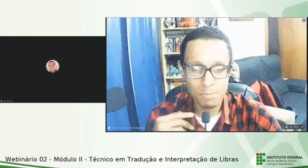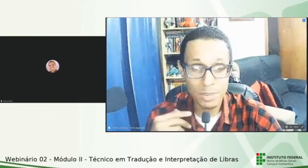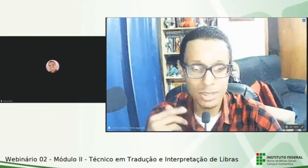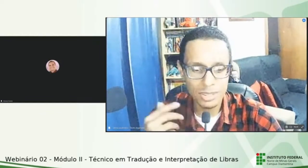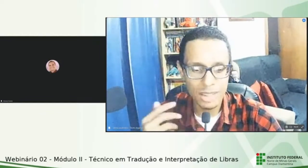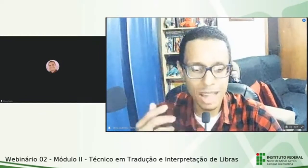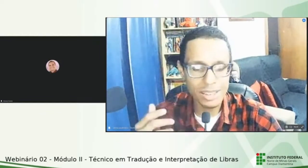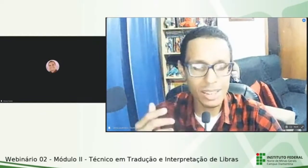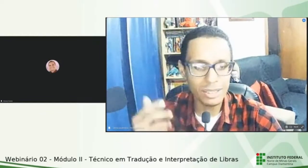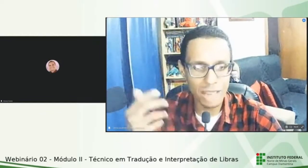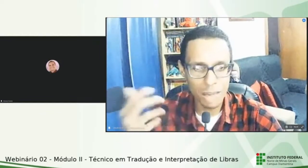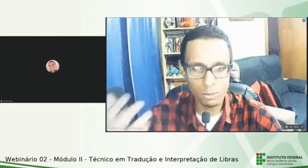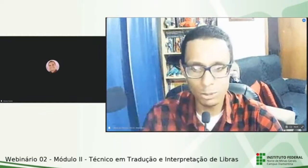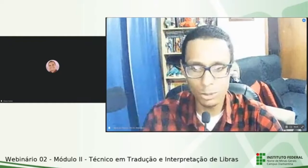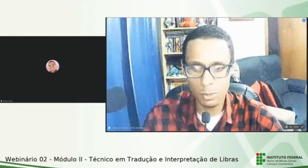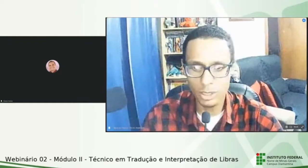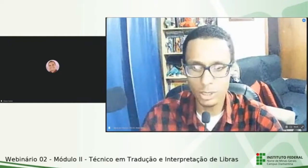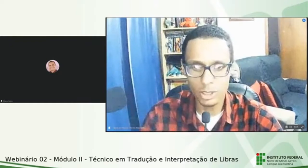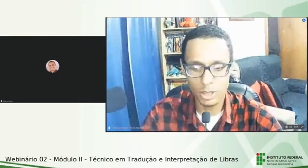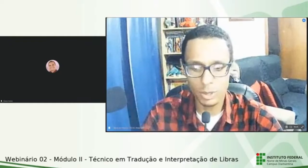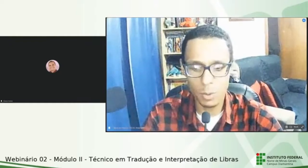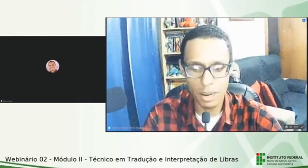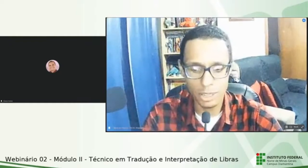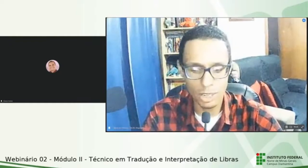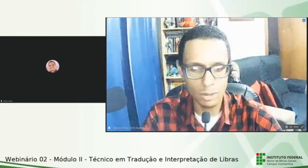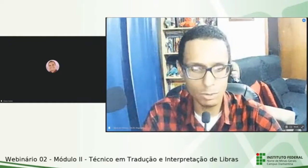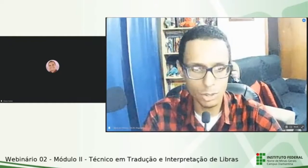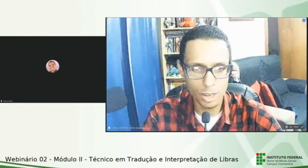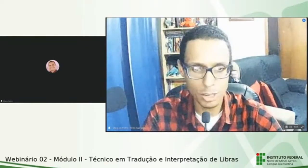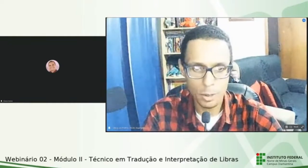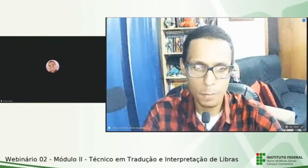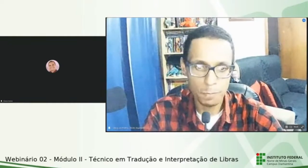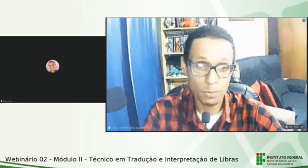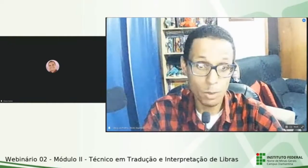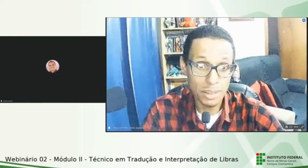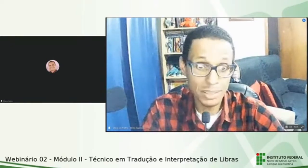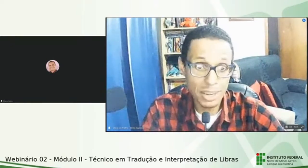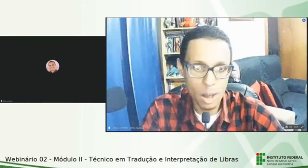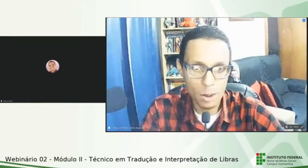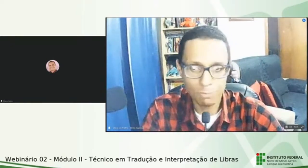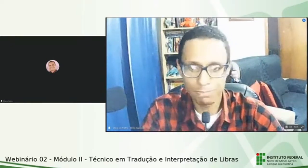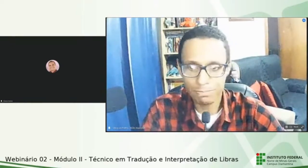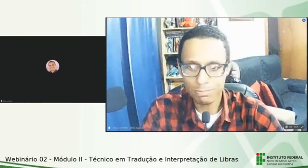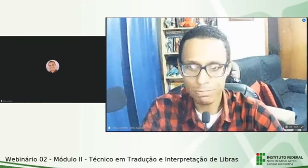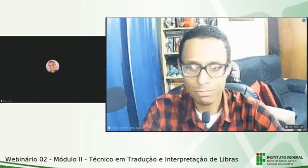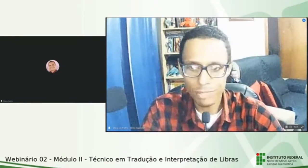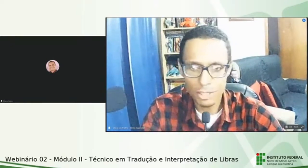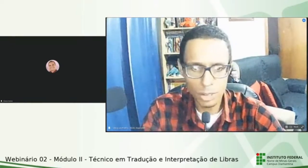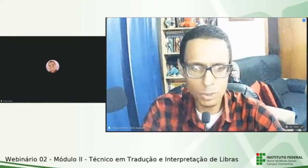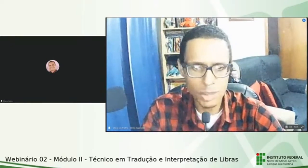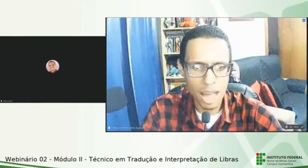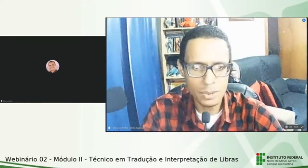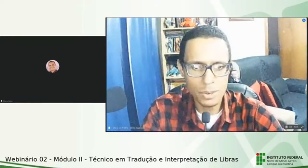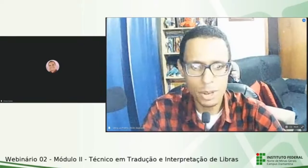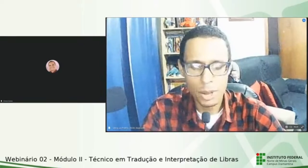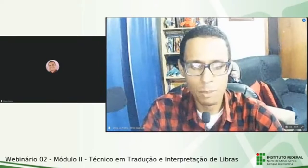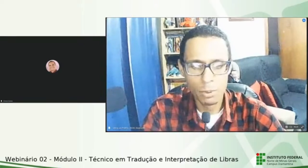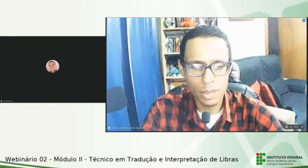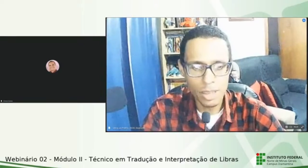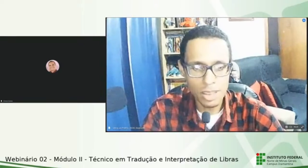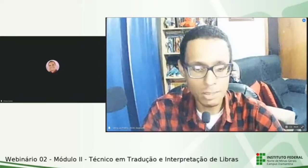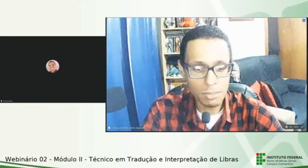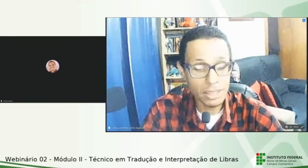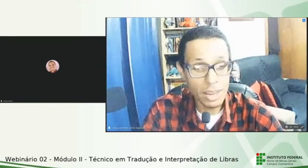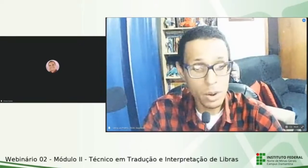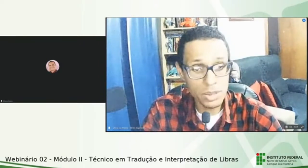a pesquisar e, quem sabe, futuramente a gente compartilha com vocês um material secundário,